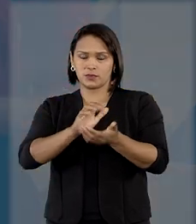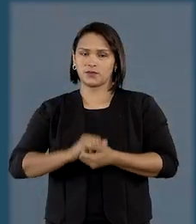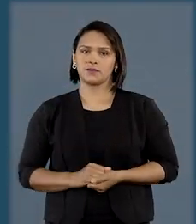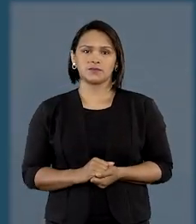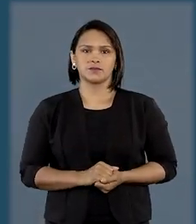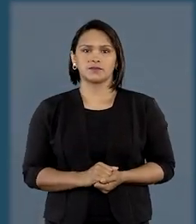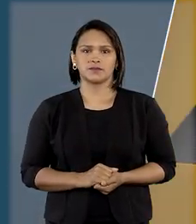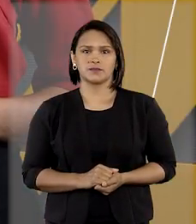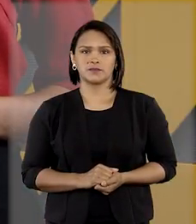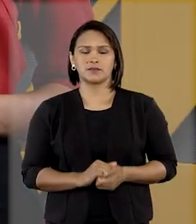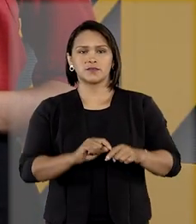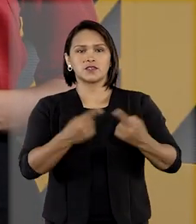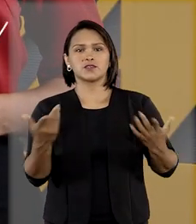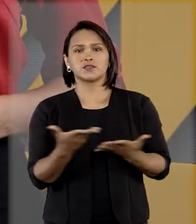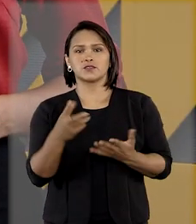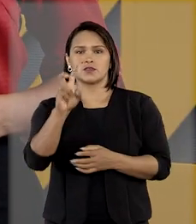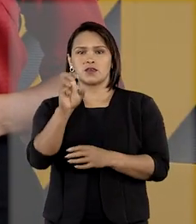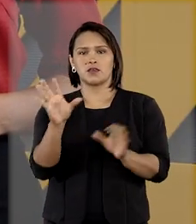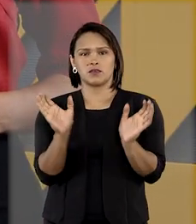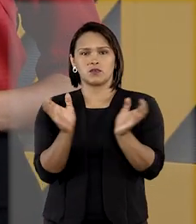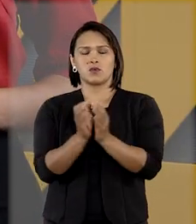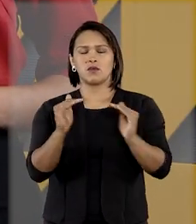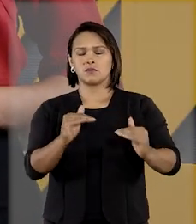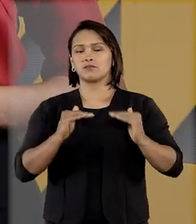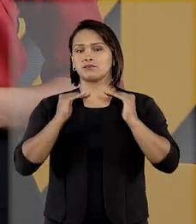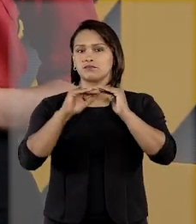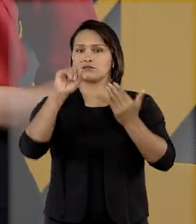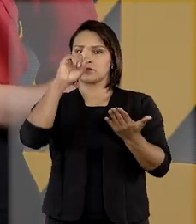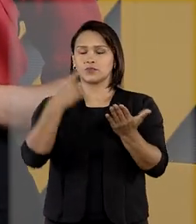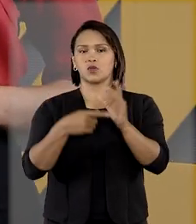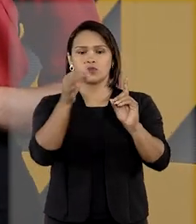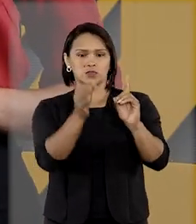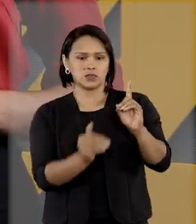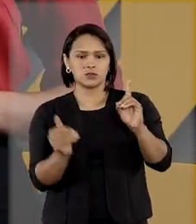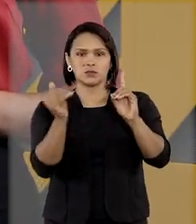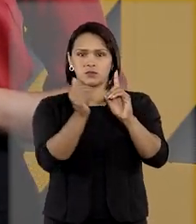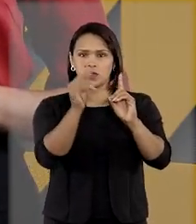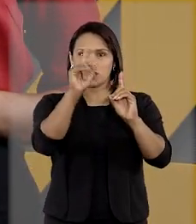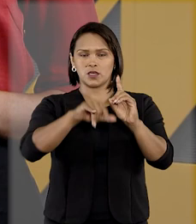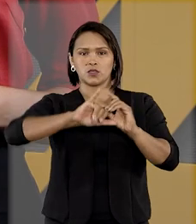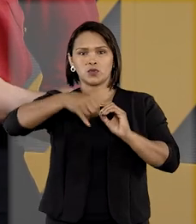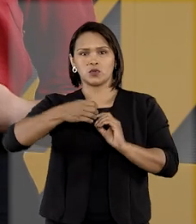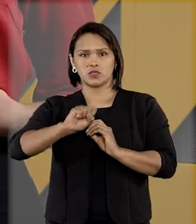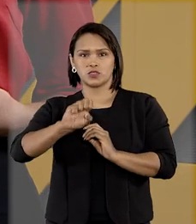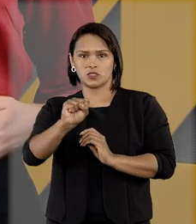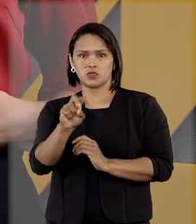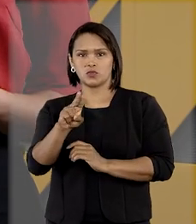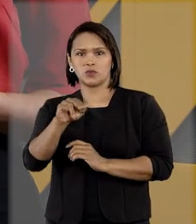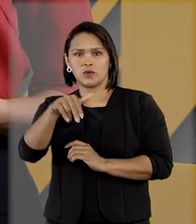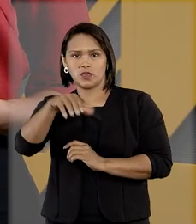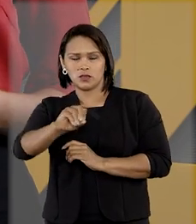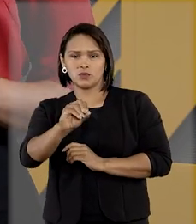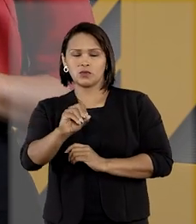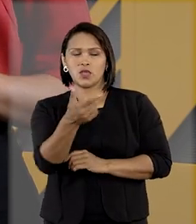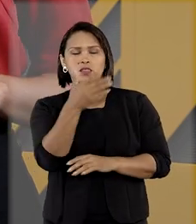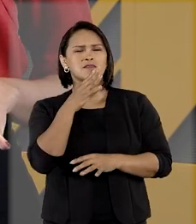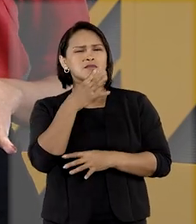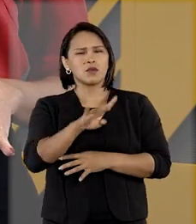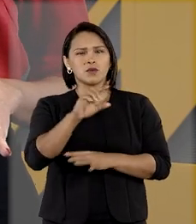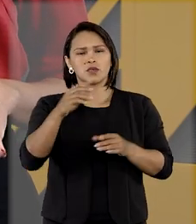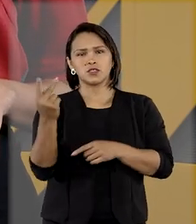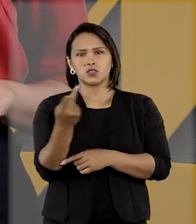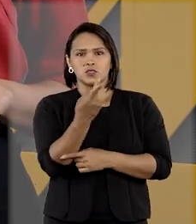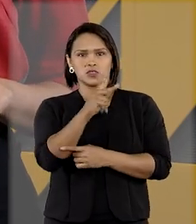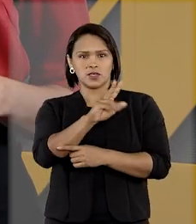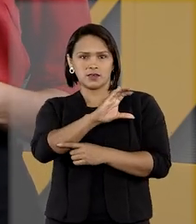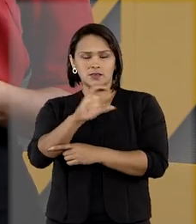multa. Já a quinta turma manteve a decisão do desembargador convocado, Jesuíno Rissato, que não